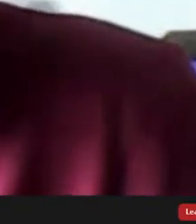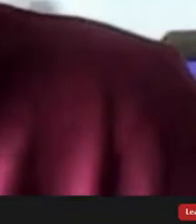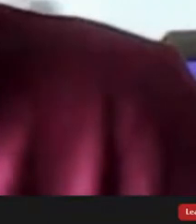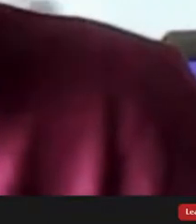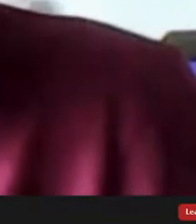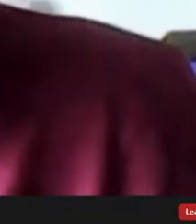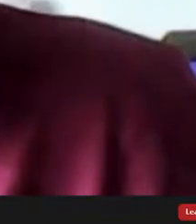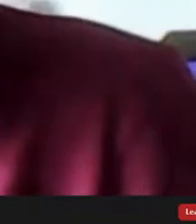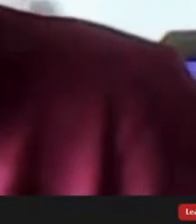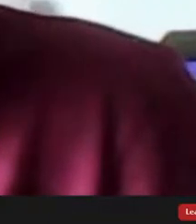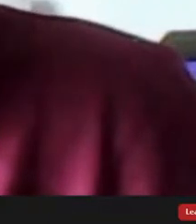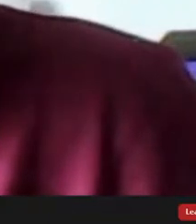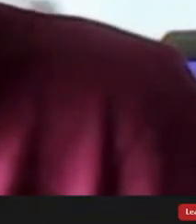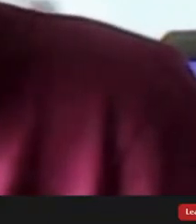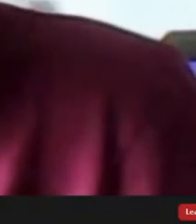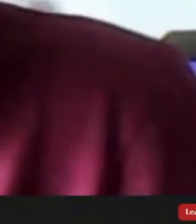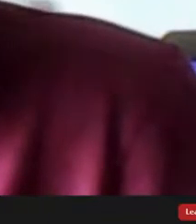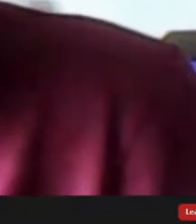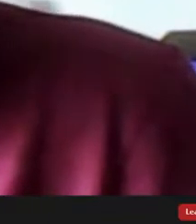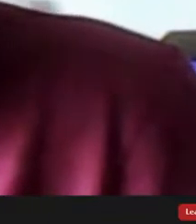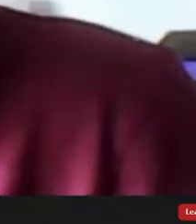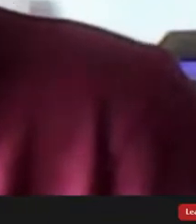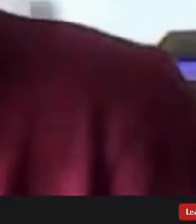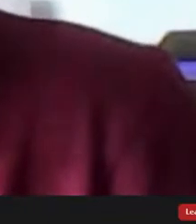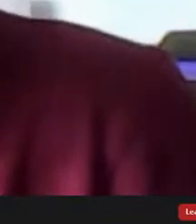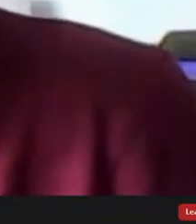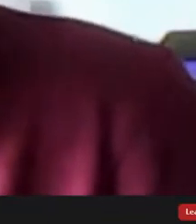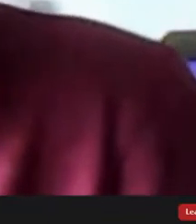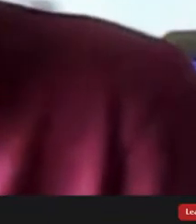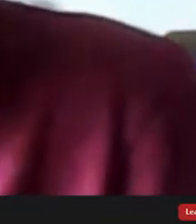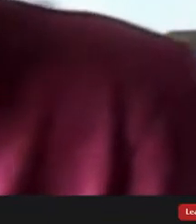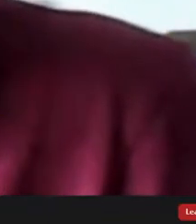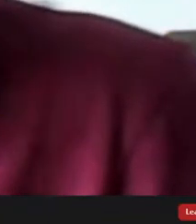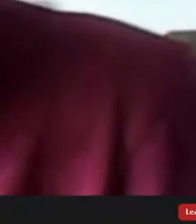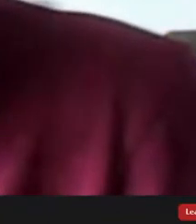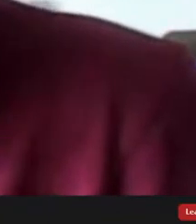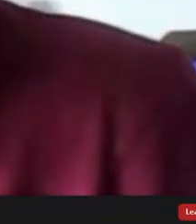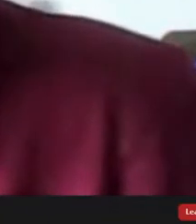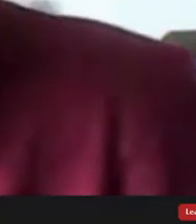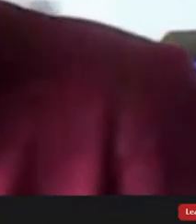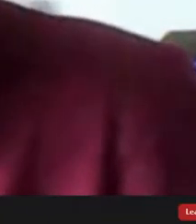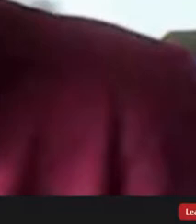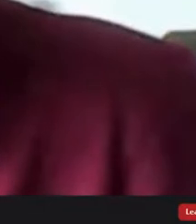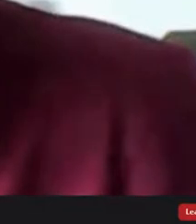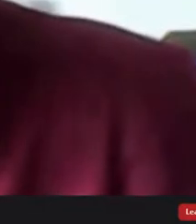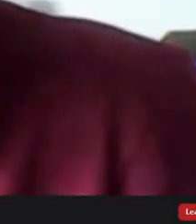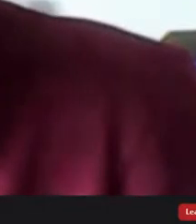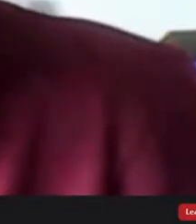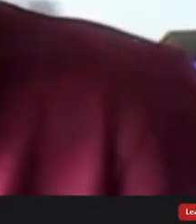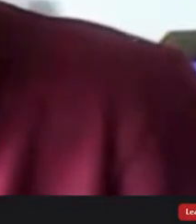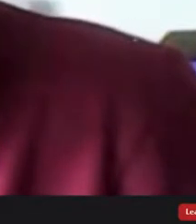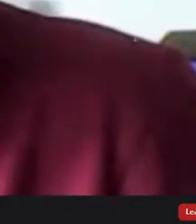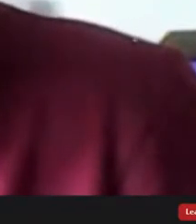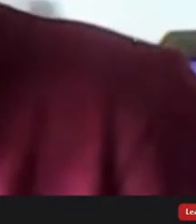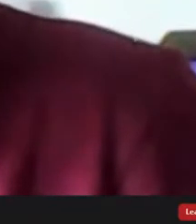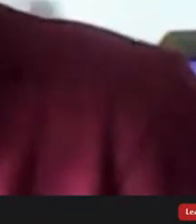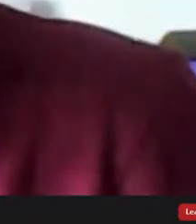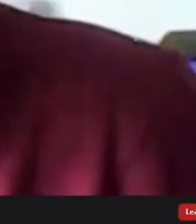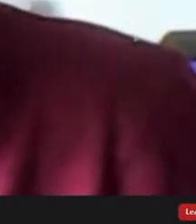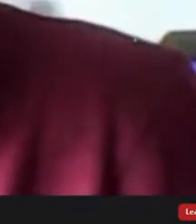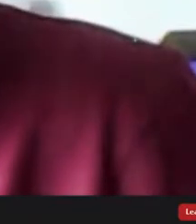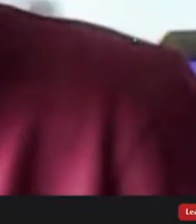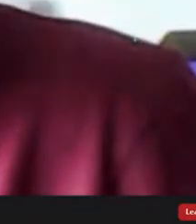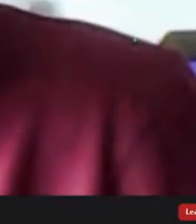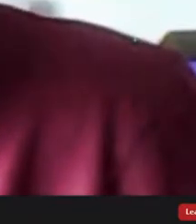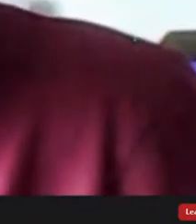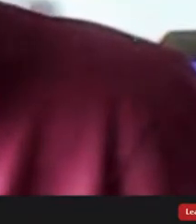isso acaba sendo algo que tem nos preocupado desde o ano passado e continuamente esse ano. A gente chegou a ver, por exemplo, a unidade de Santa Cruz, que a